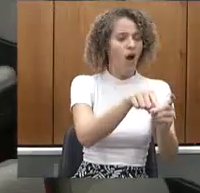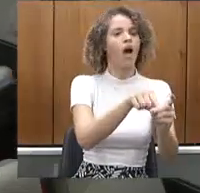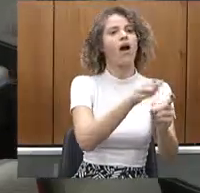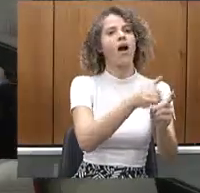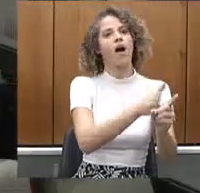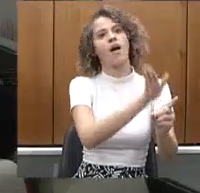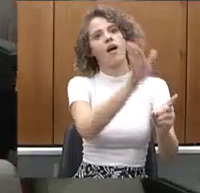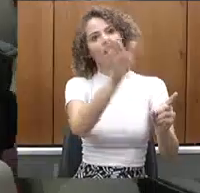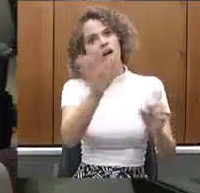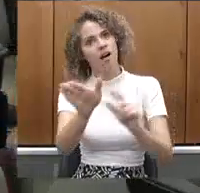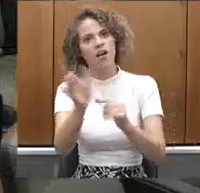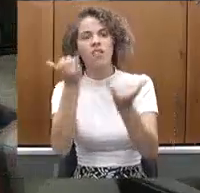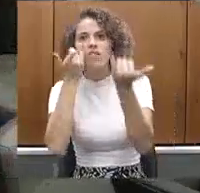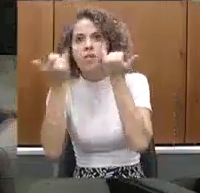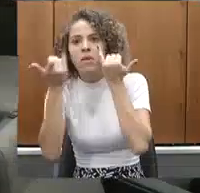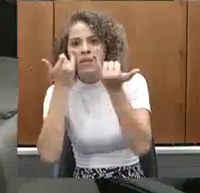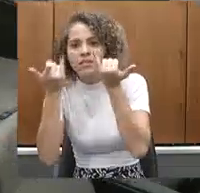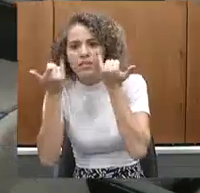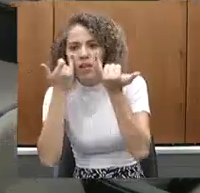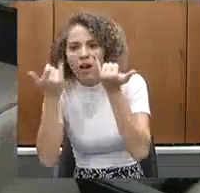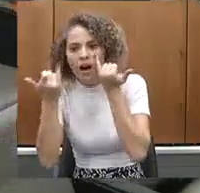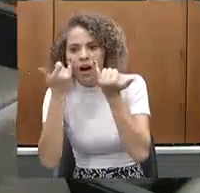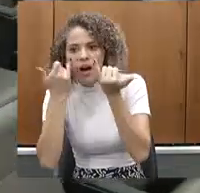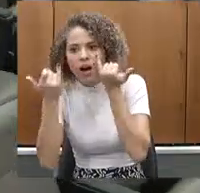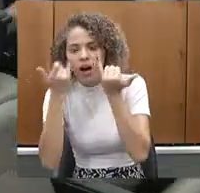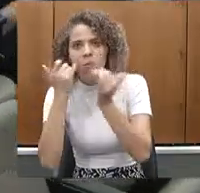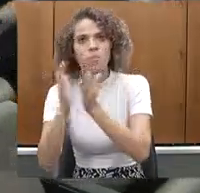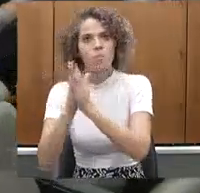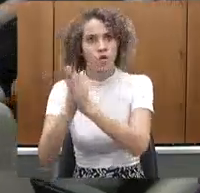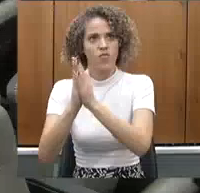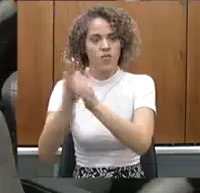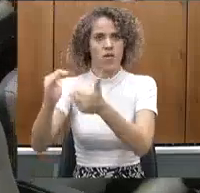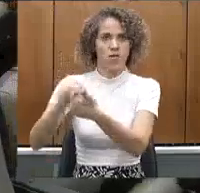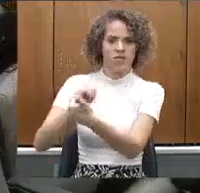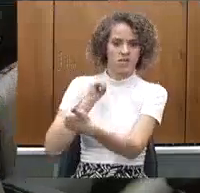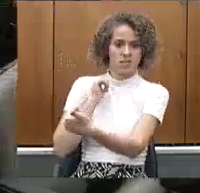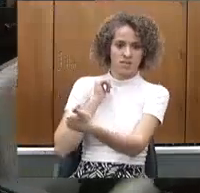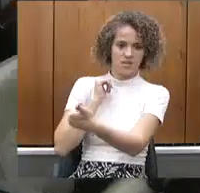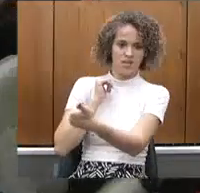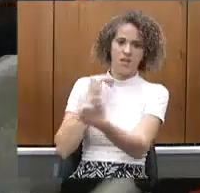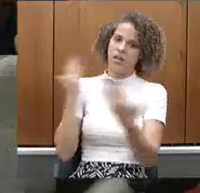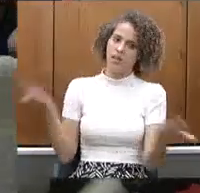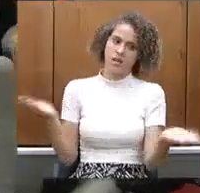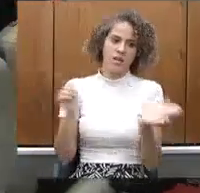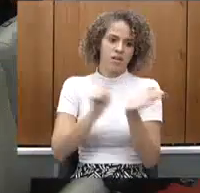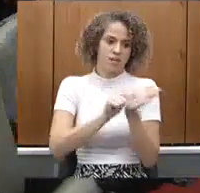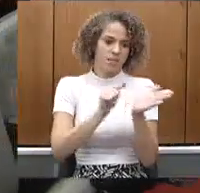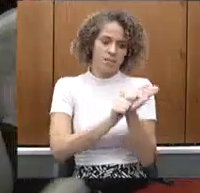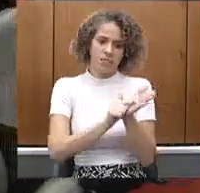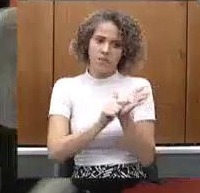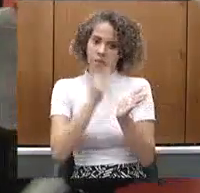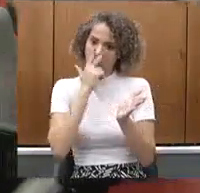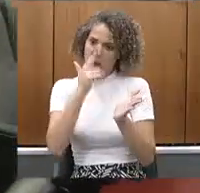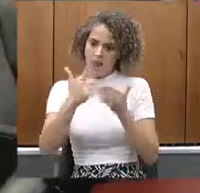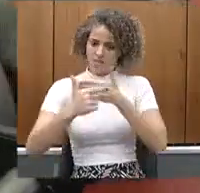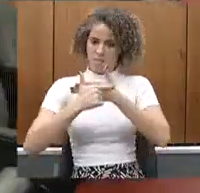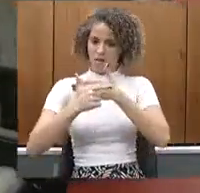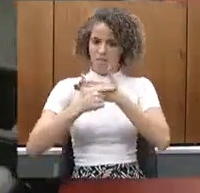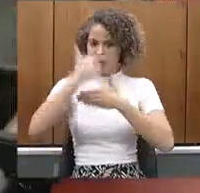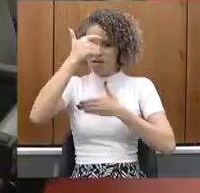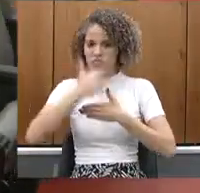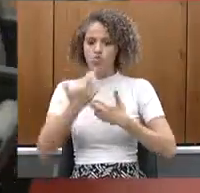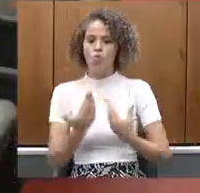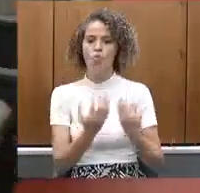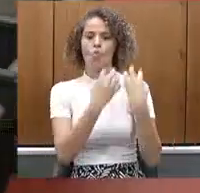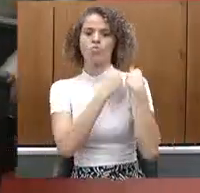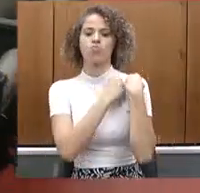compilas informações se eu tiver equivocado Comandante sou por favor me auxilia né porque esse papel é do Senhor e a gente faz fala pela